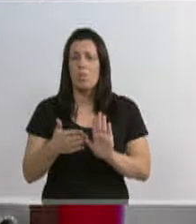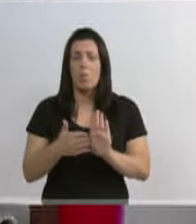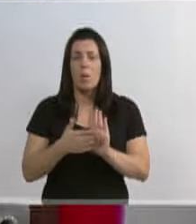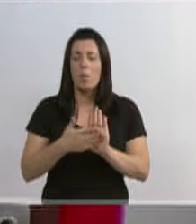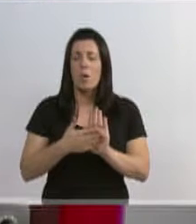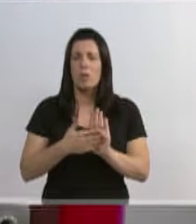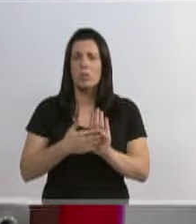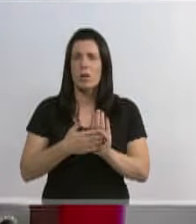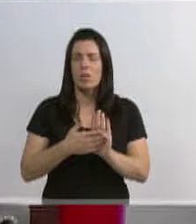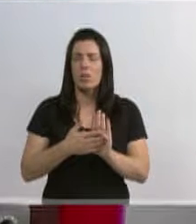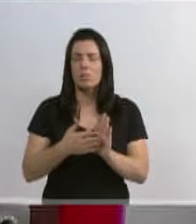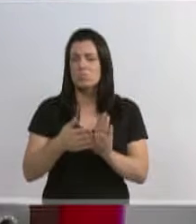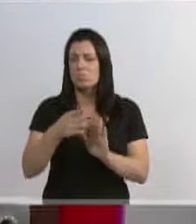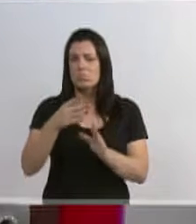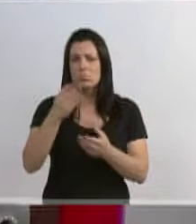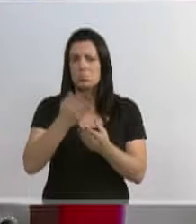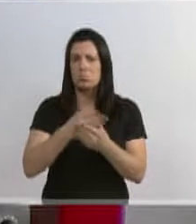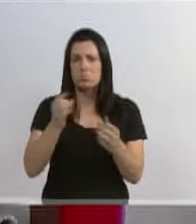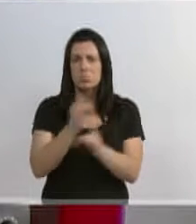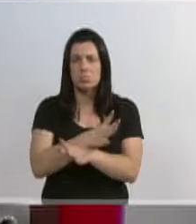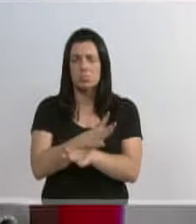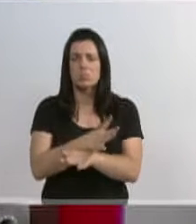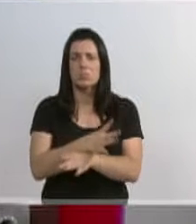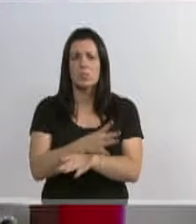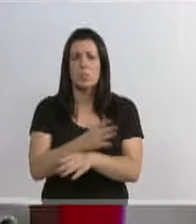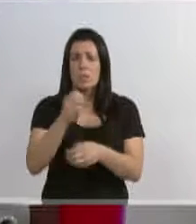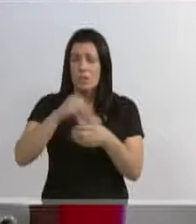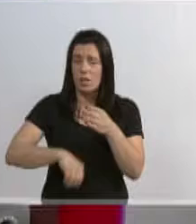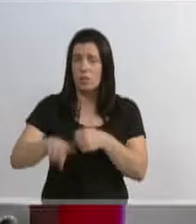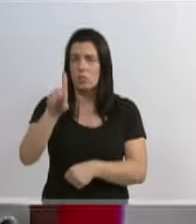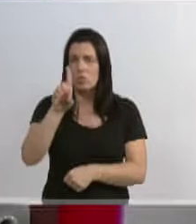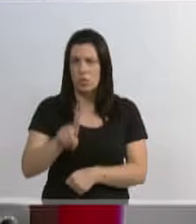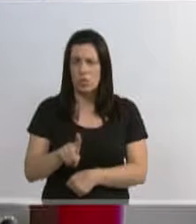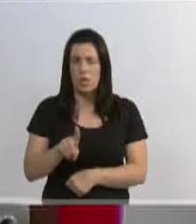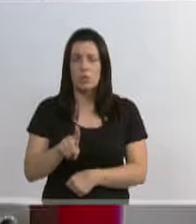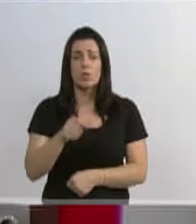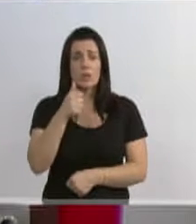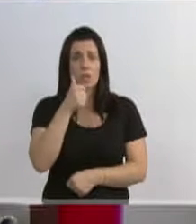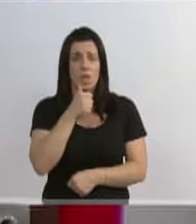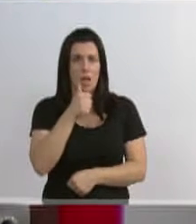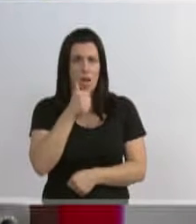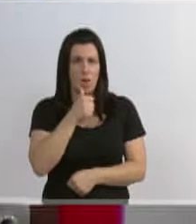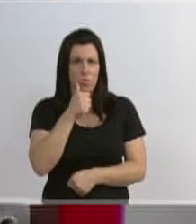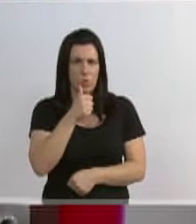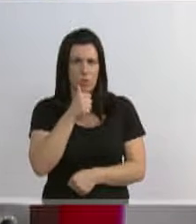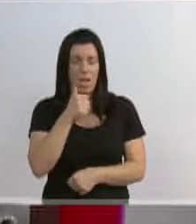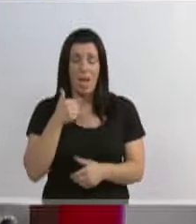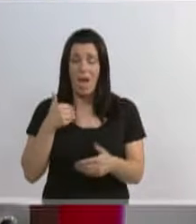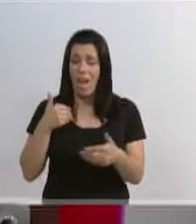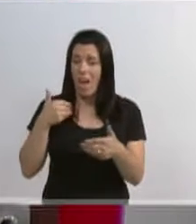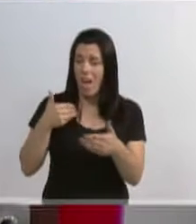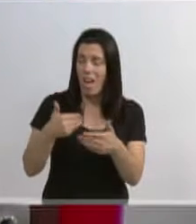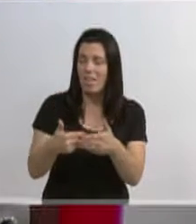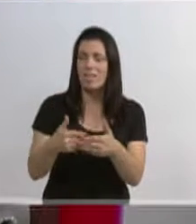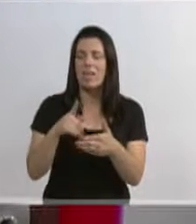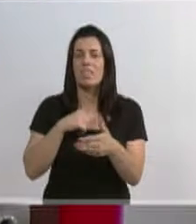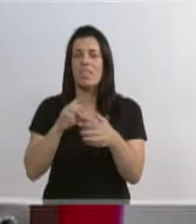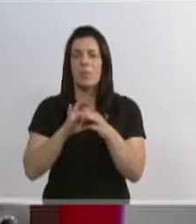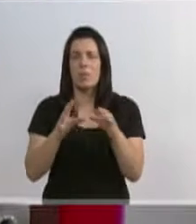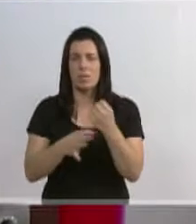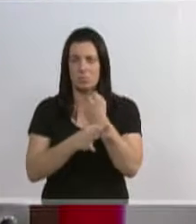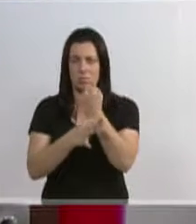julgado. Né? A partir dessa hora, dentro do direito, se fala que ela, até então, tem a liberdade